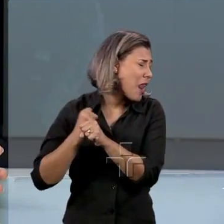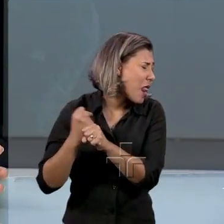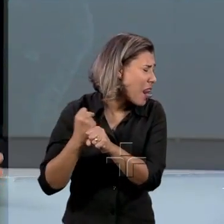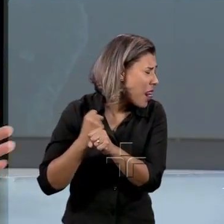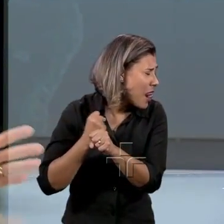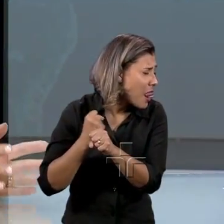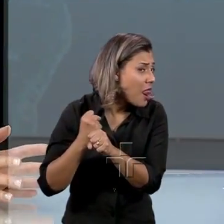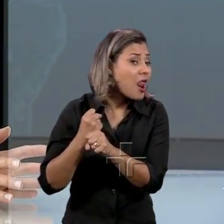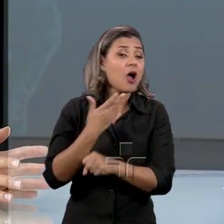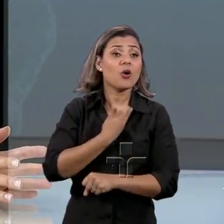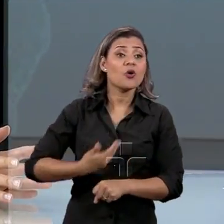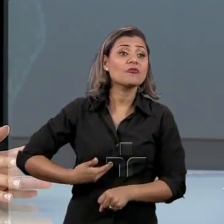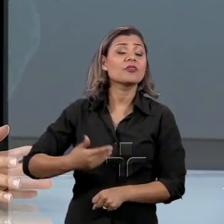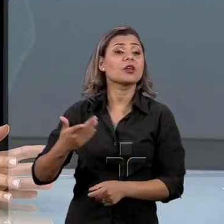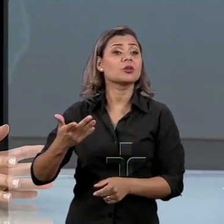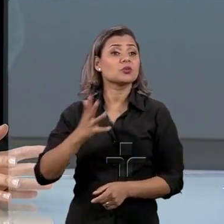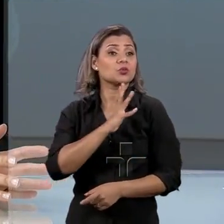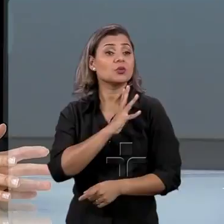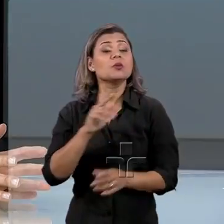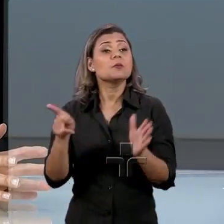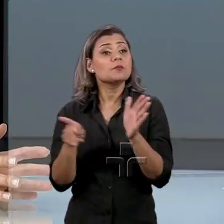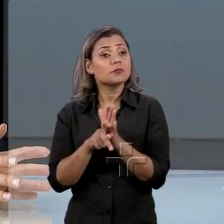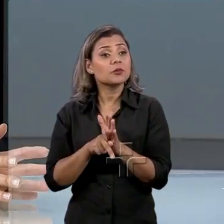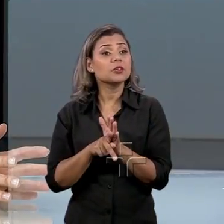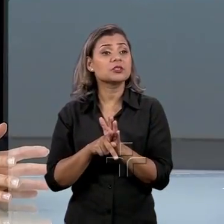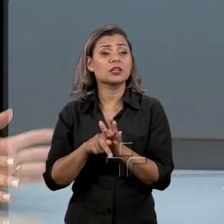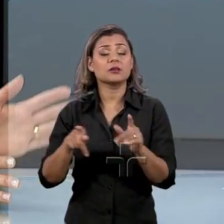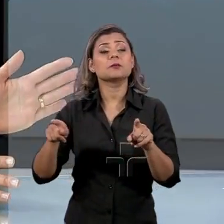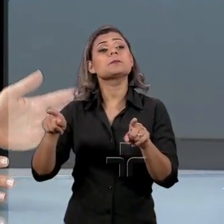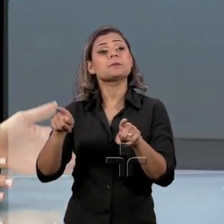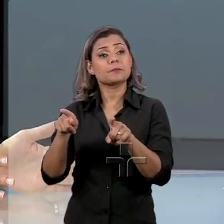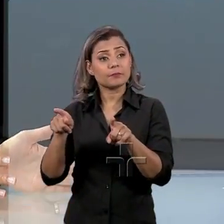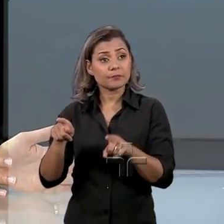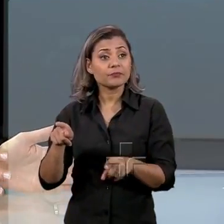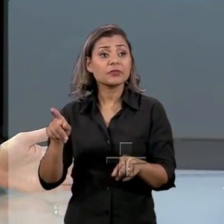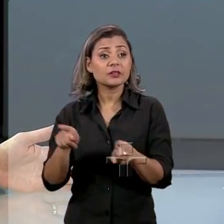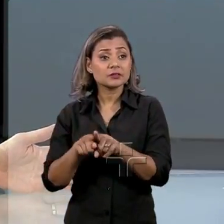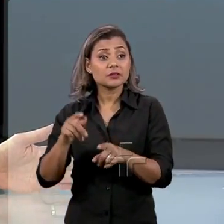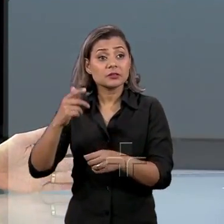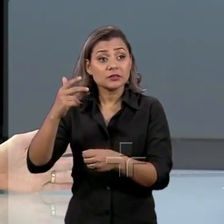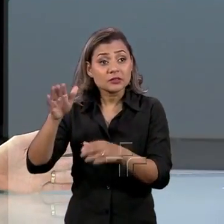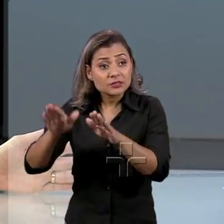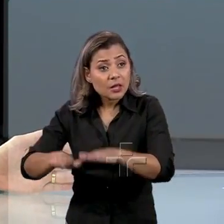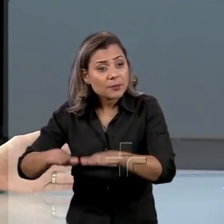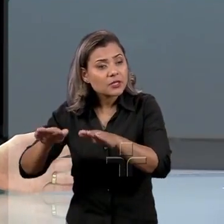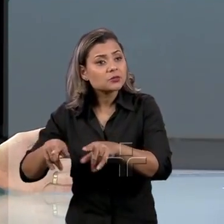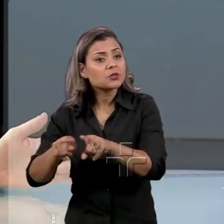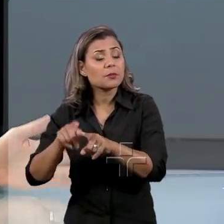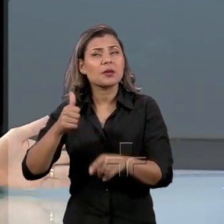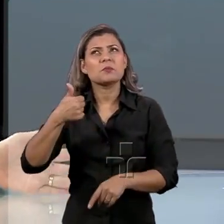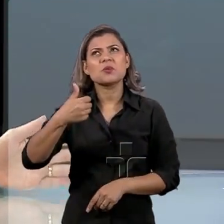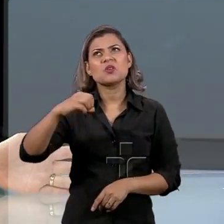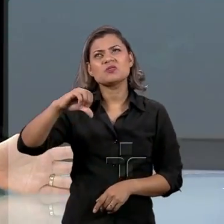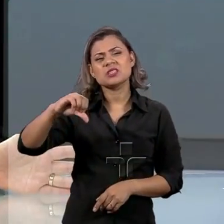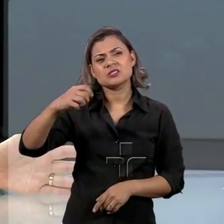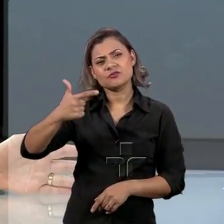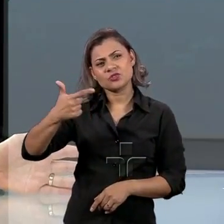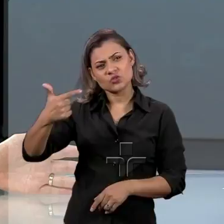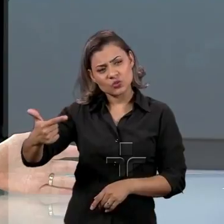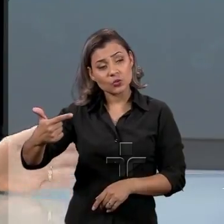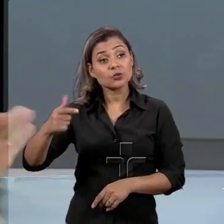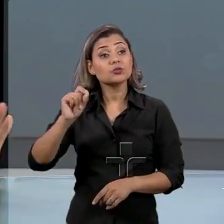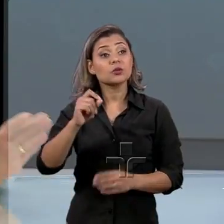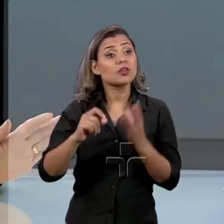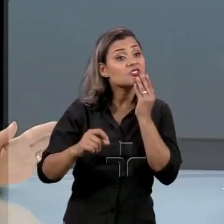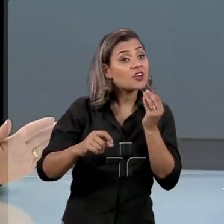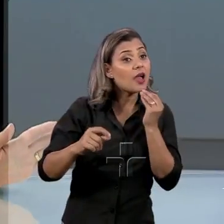governo islâmico, nunca foi vedado esse acesso, né? Desde 637 até 1922, Jerusalém foi governada pelo